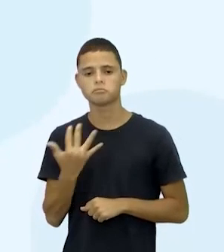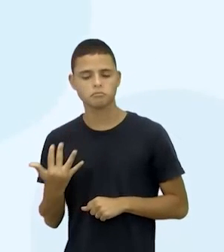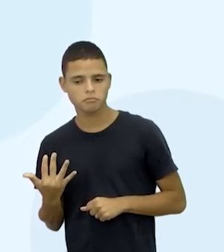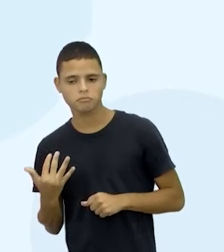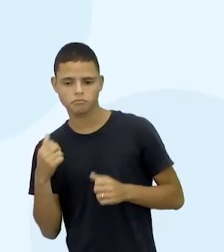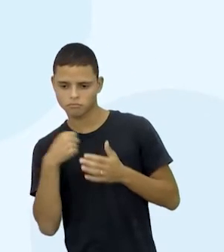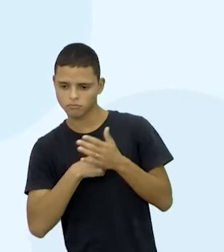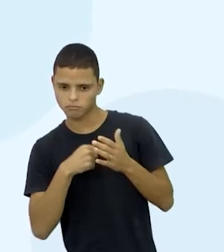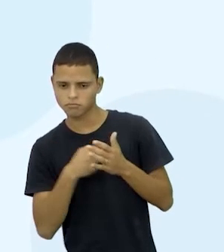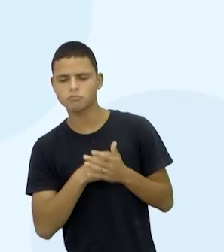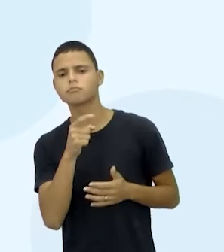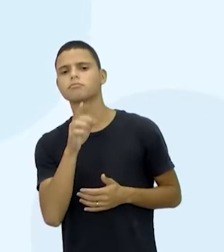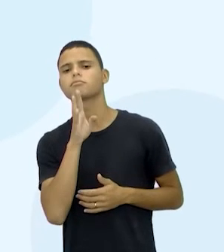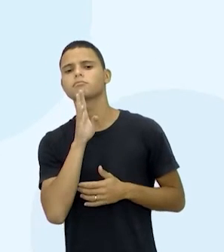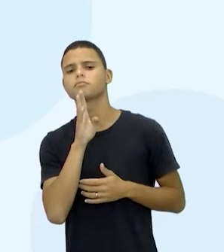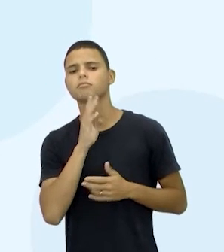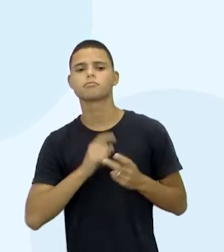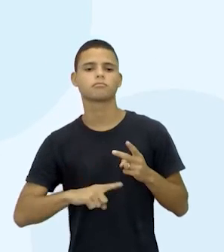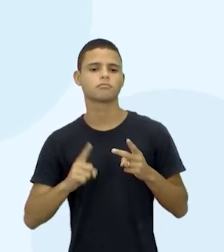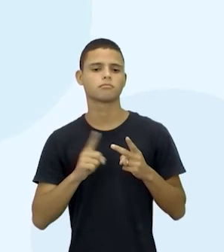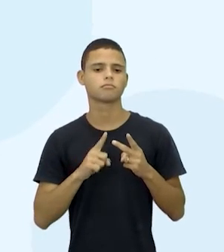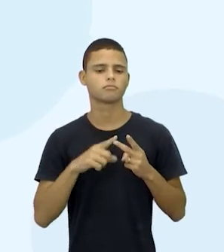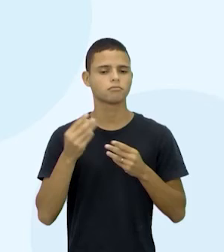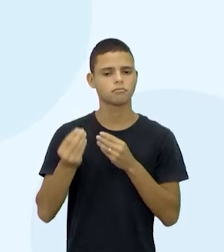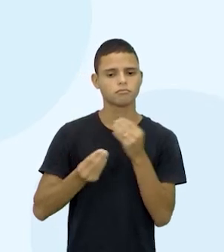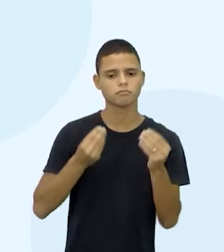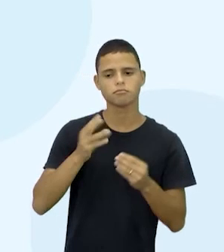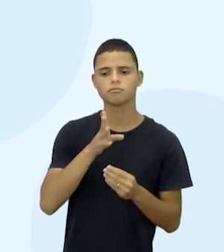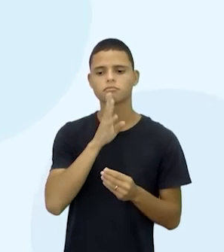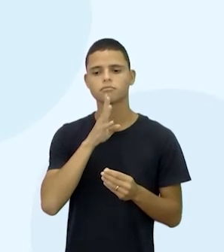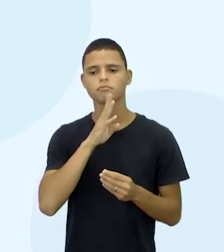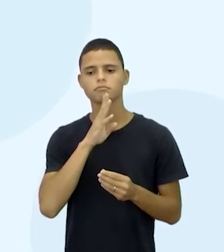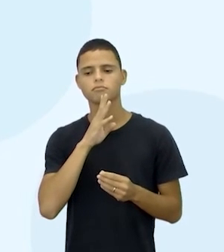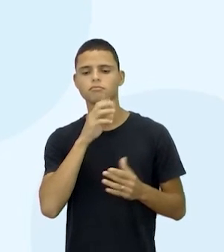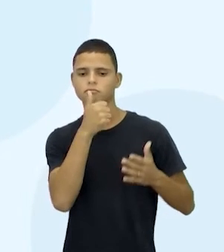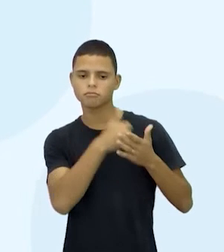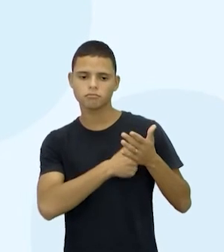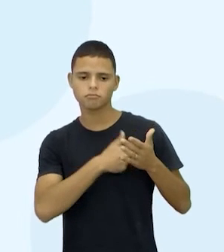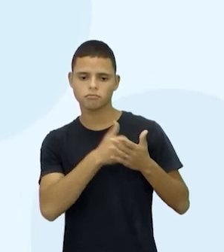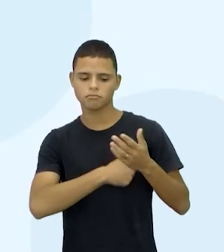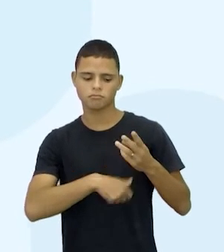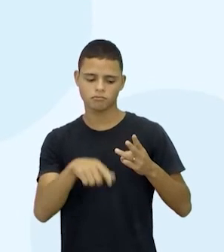você conhece? Como conheceu essas lutas?